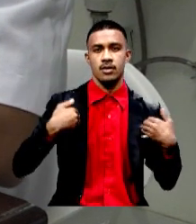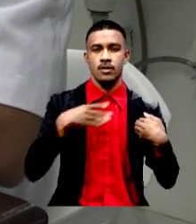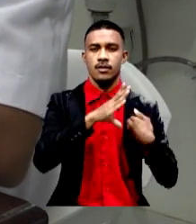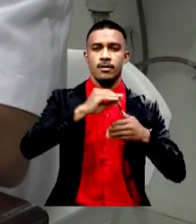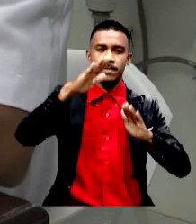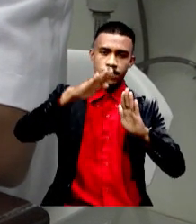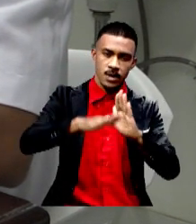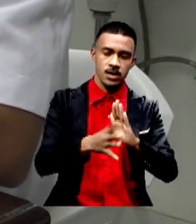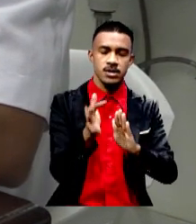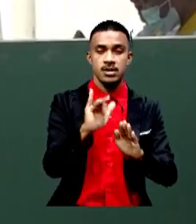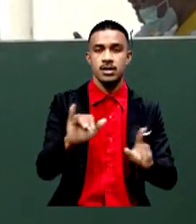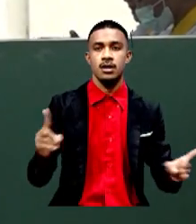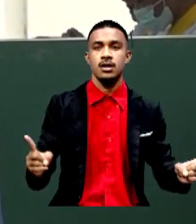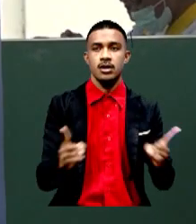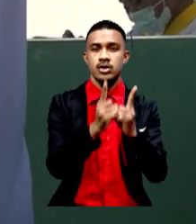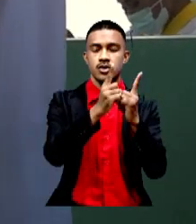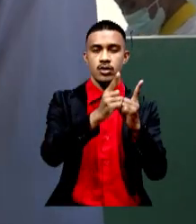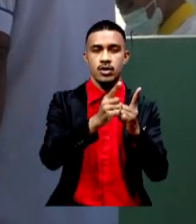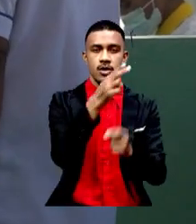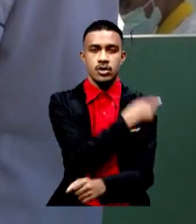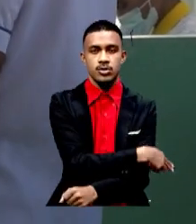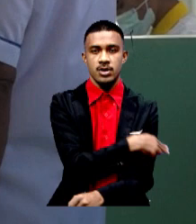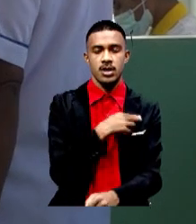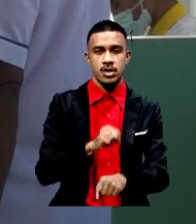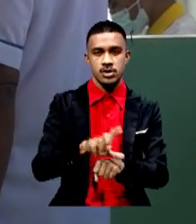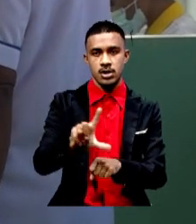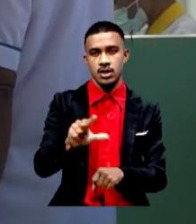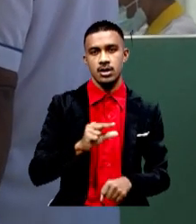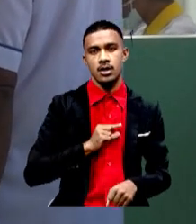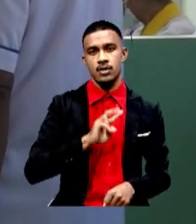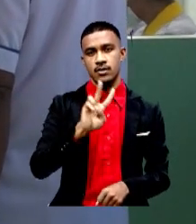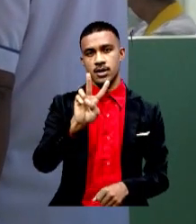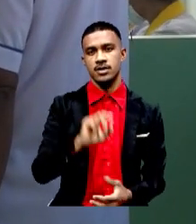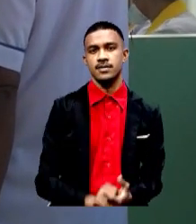se reenfrenta e hospital nacional Guido Valadares.